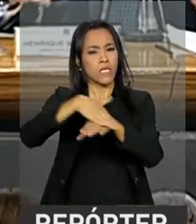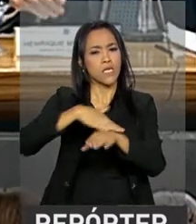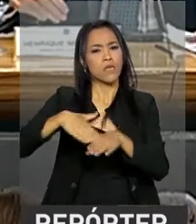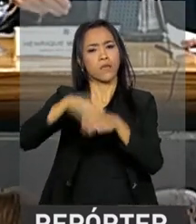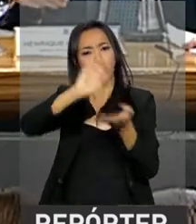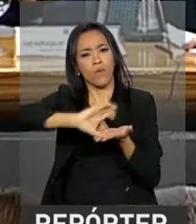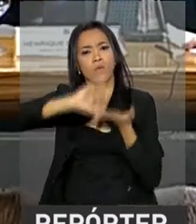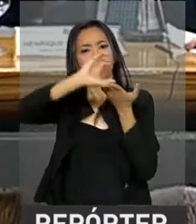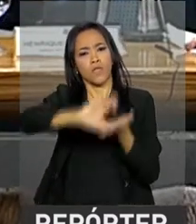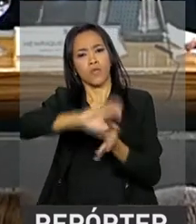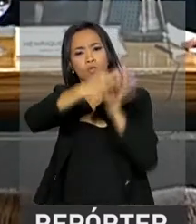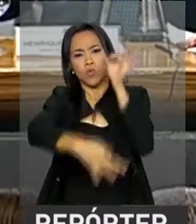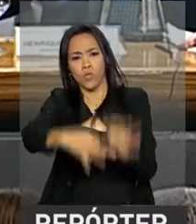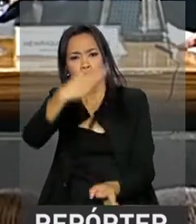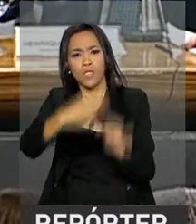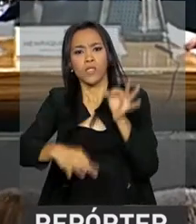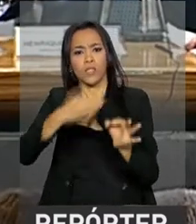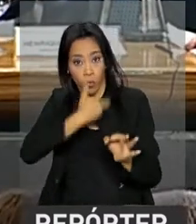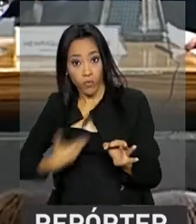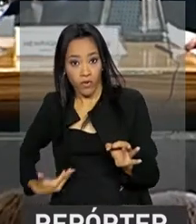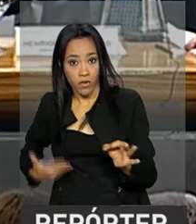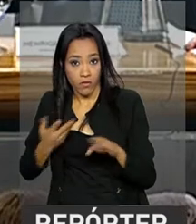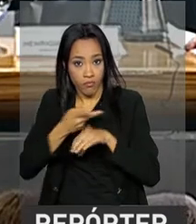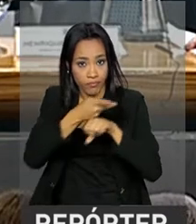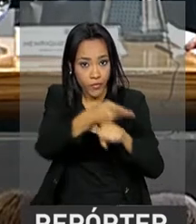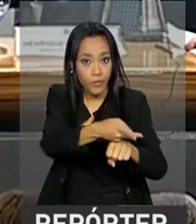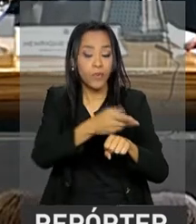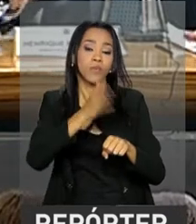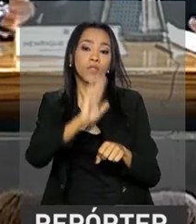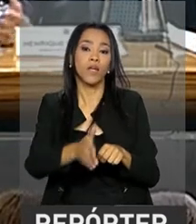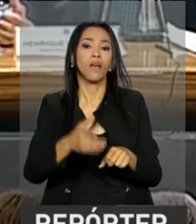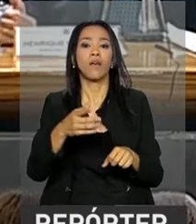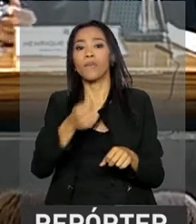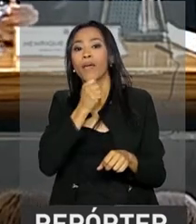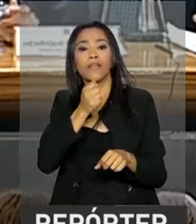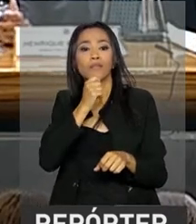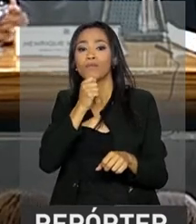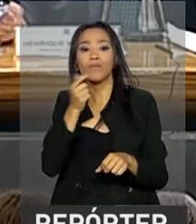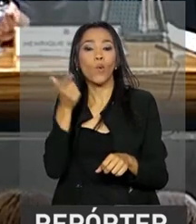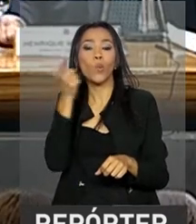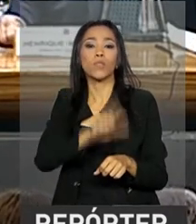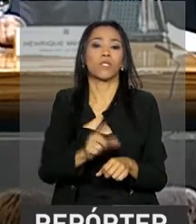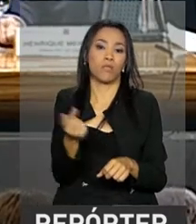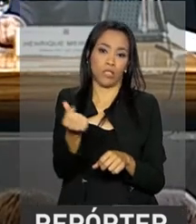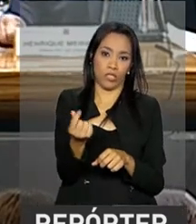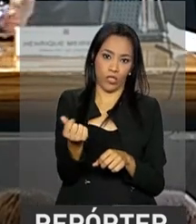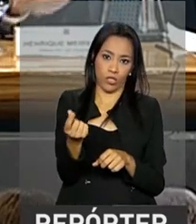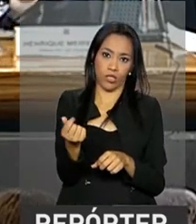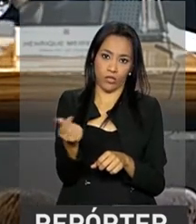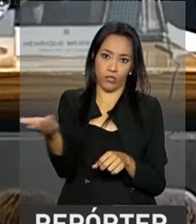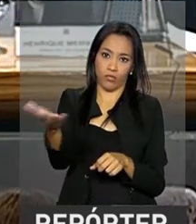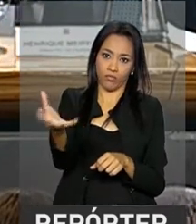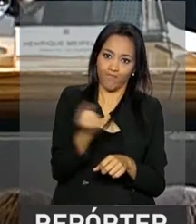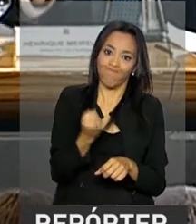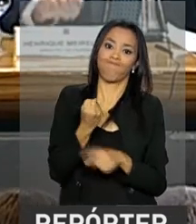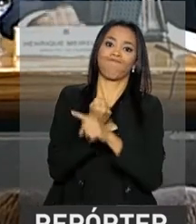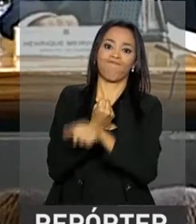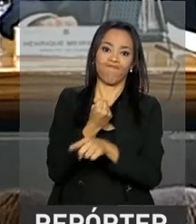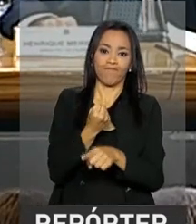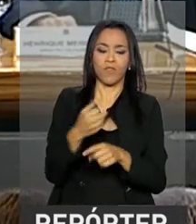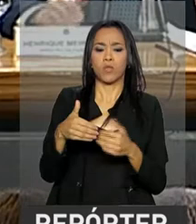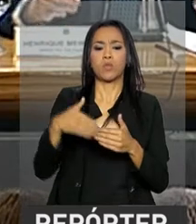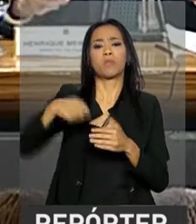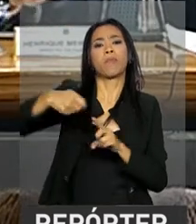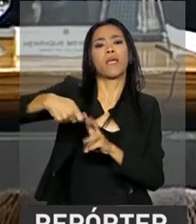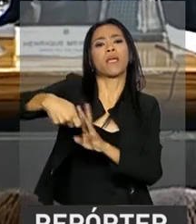é importante que nós tenhamos acesso a esses recursos durante o correr dos próximos